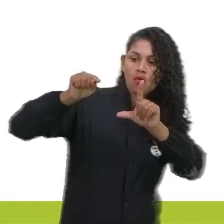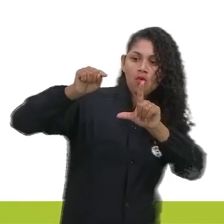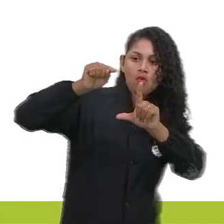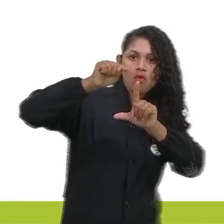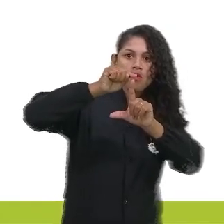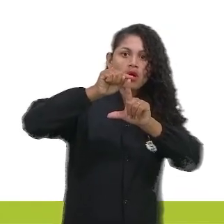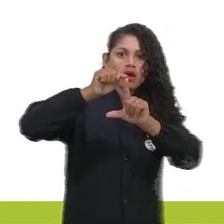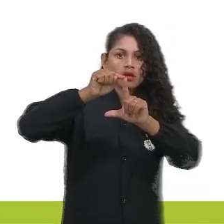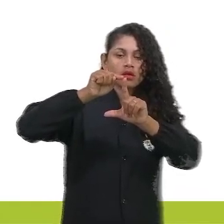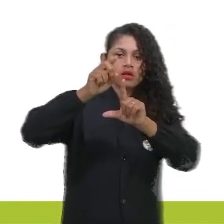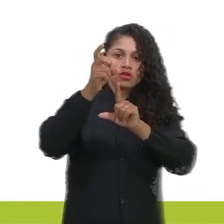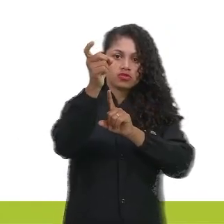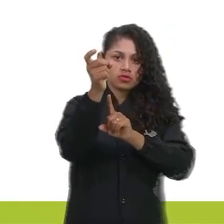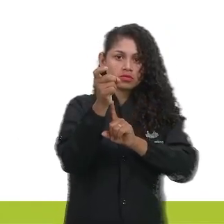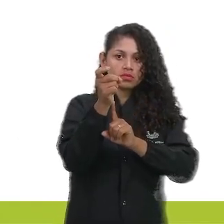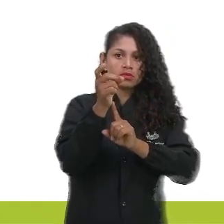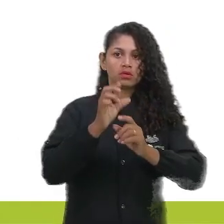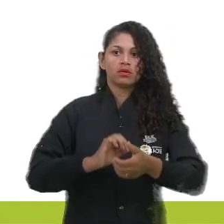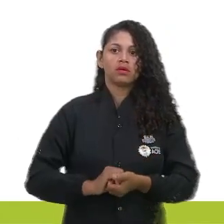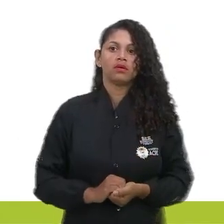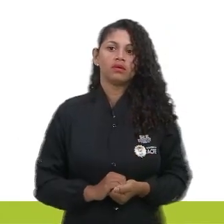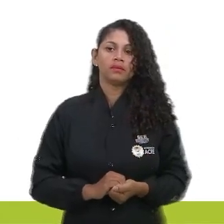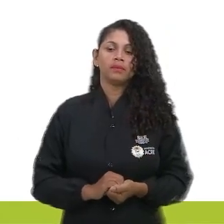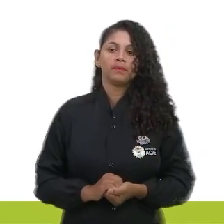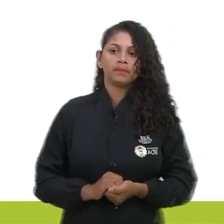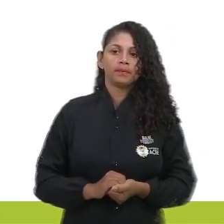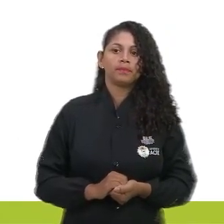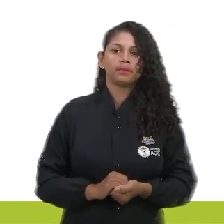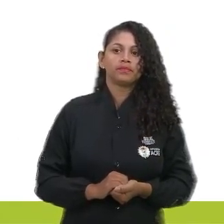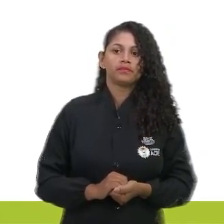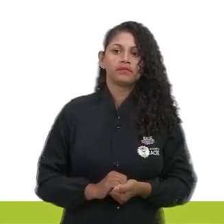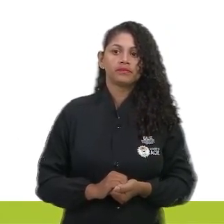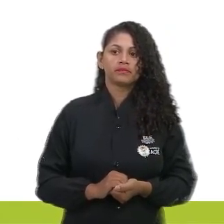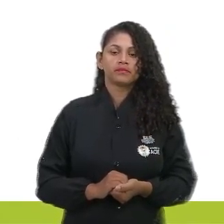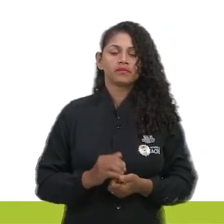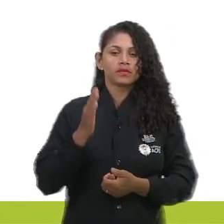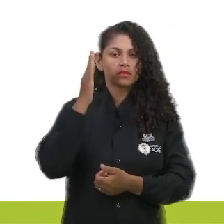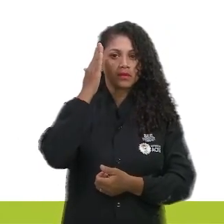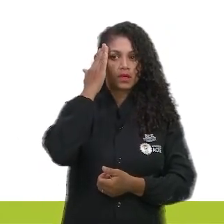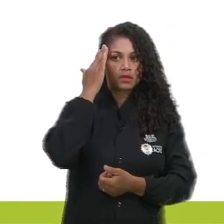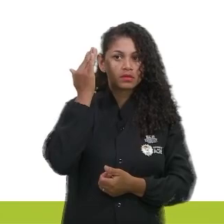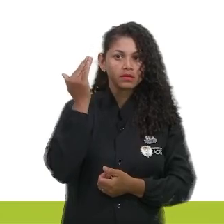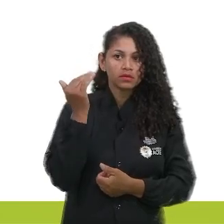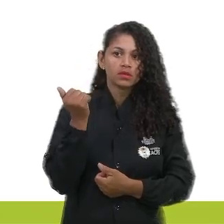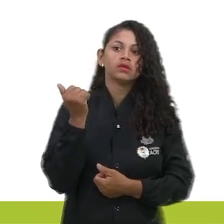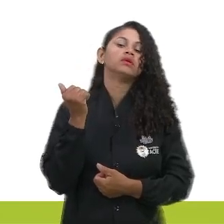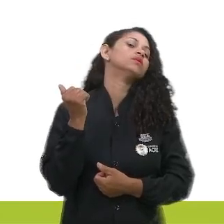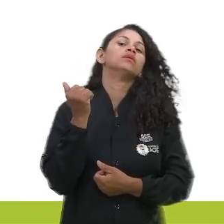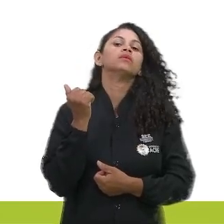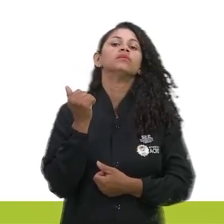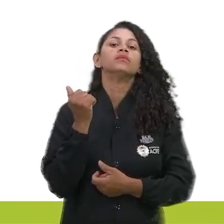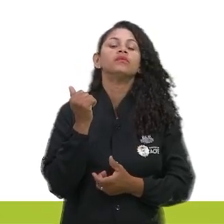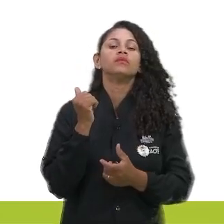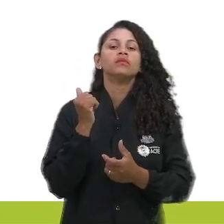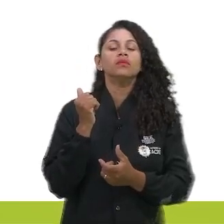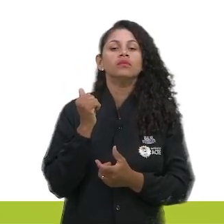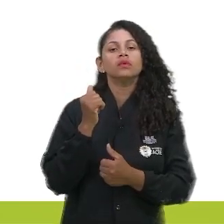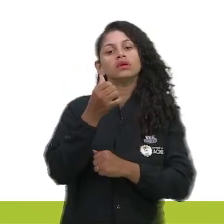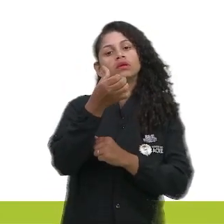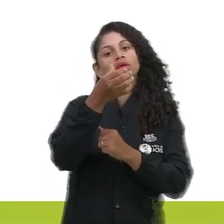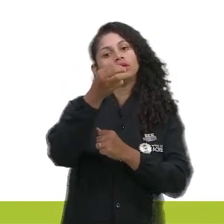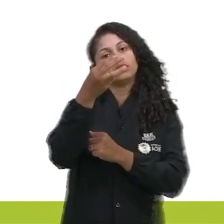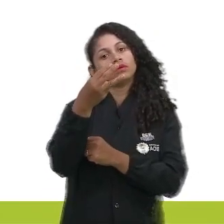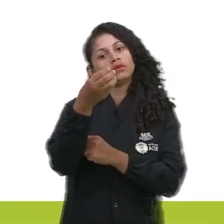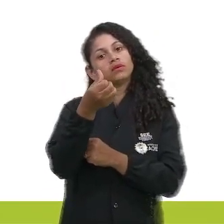x. Pois bem, sabendo mais uma vez que o comprimento todo da circunferência está para 360 graus,